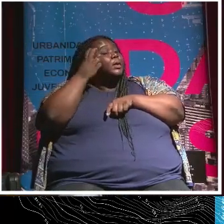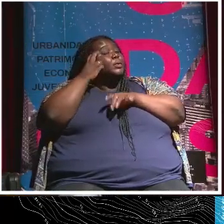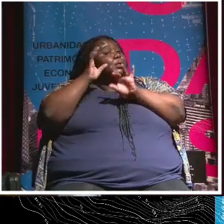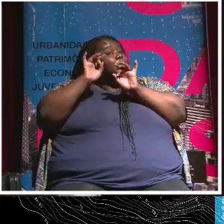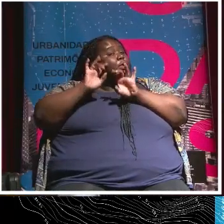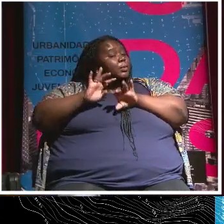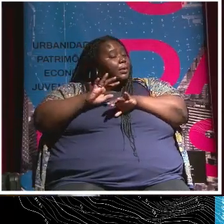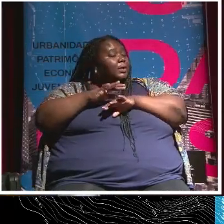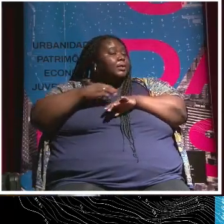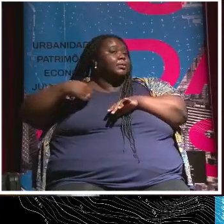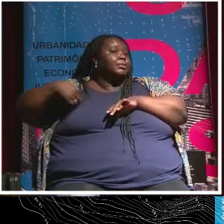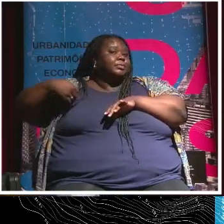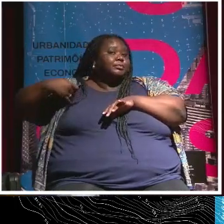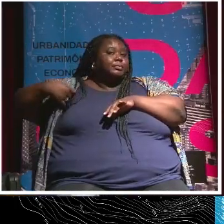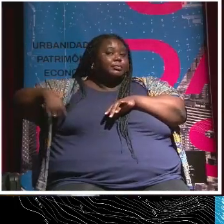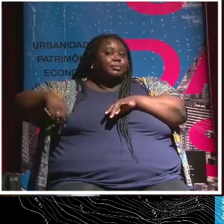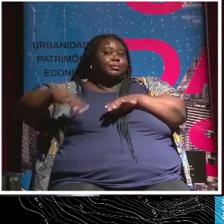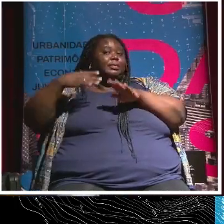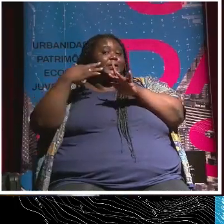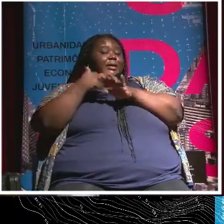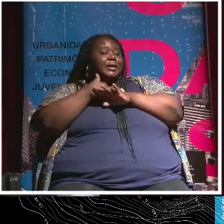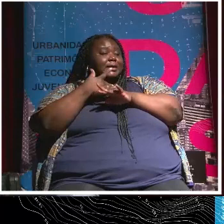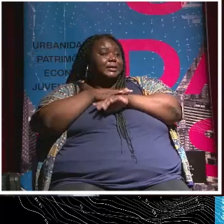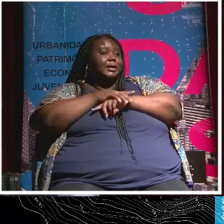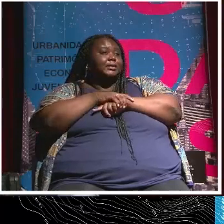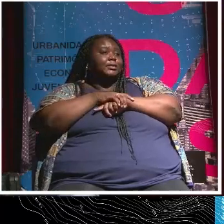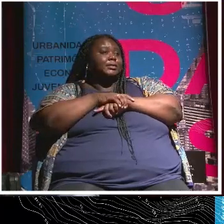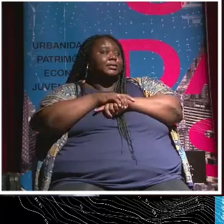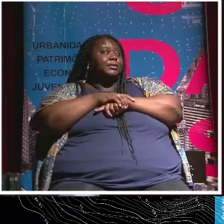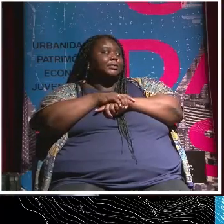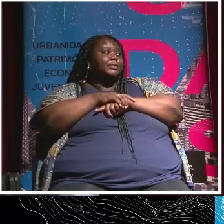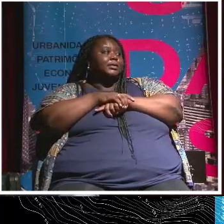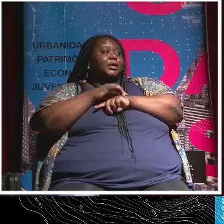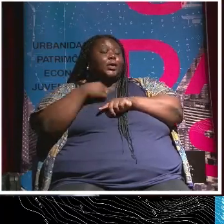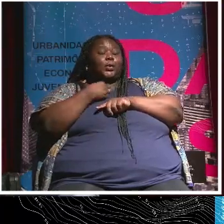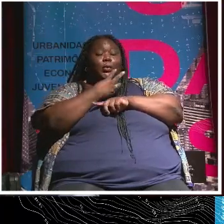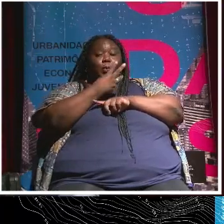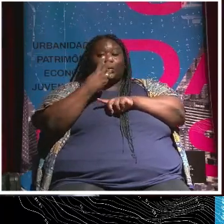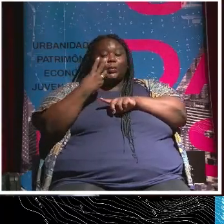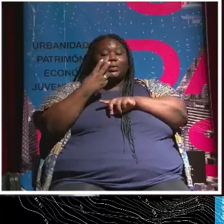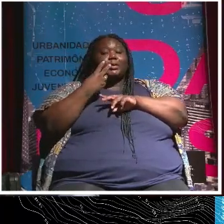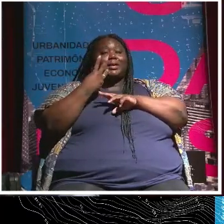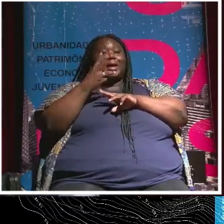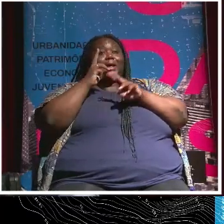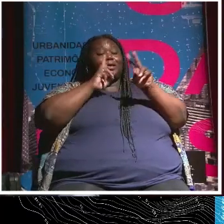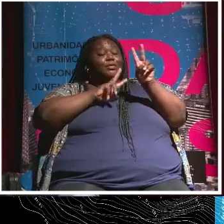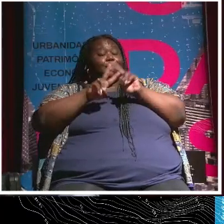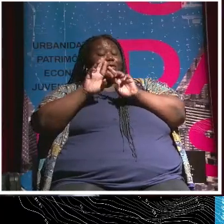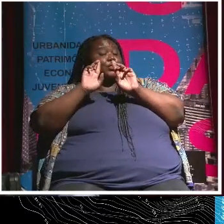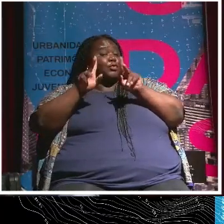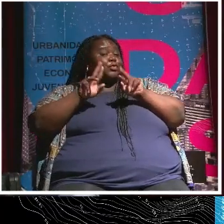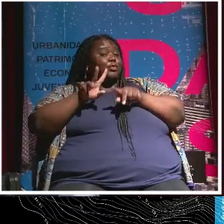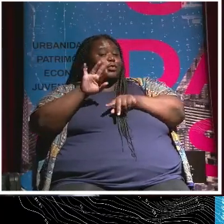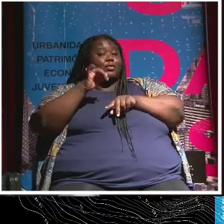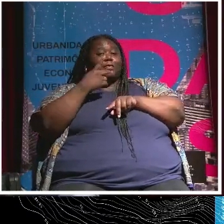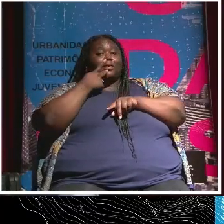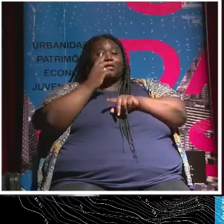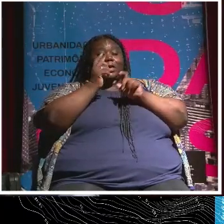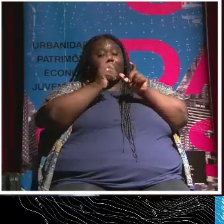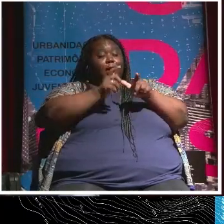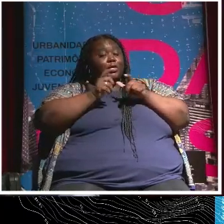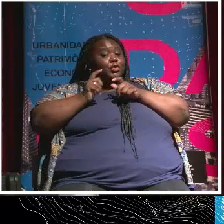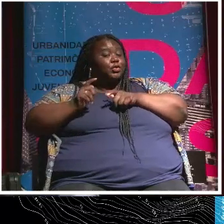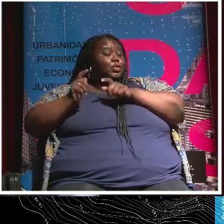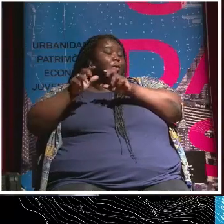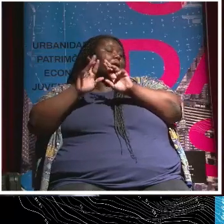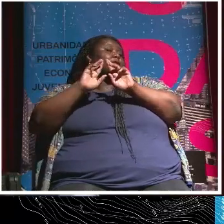especificamente no âmbito da cidade, e com três visões distintas, né, que vão falar de lugares distintos.